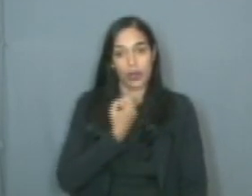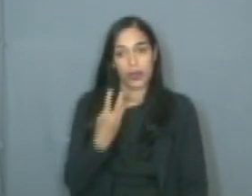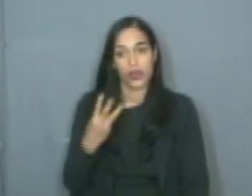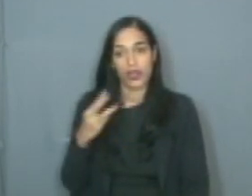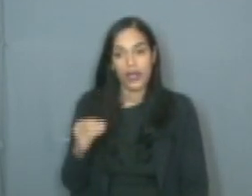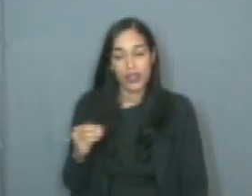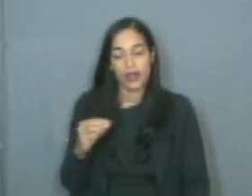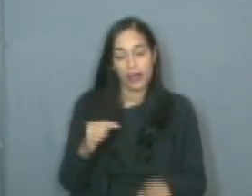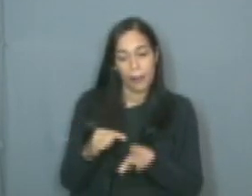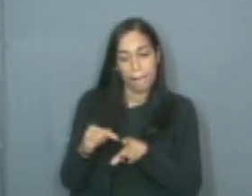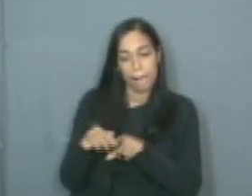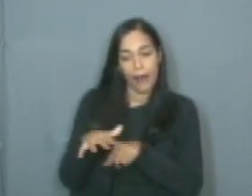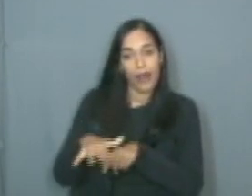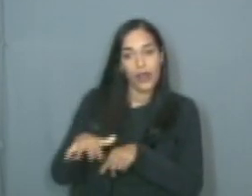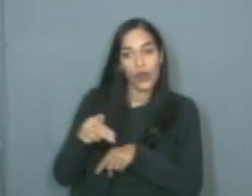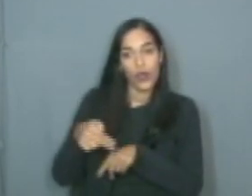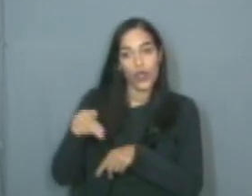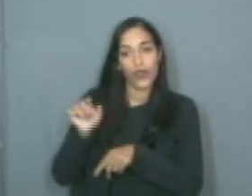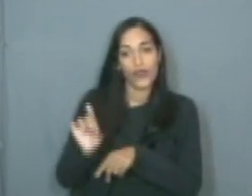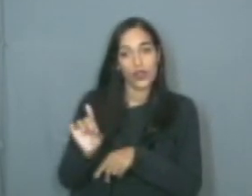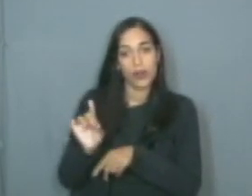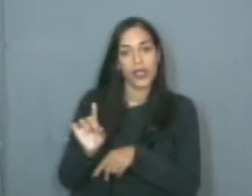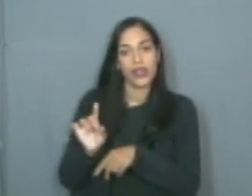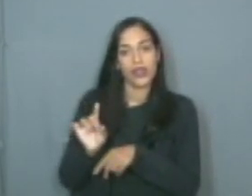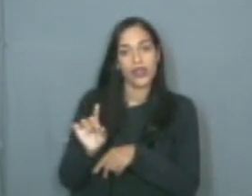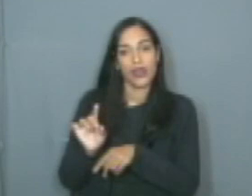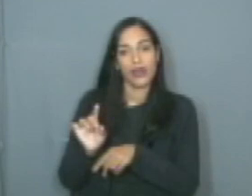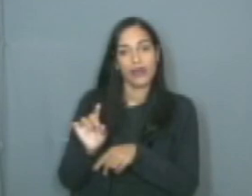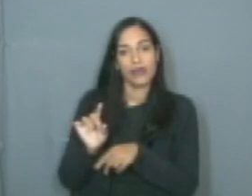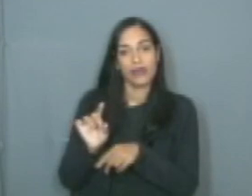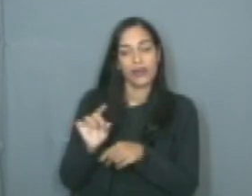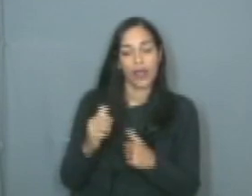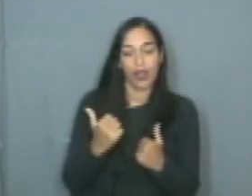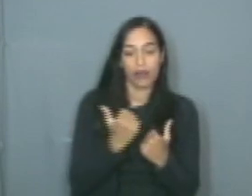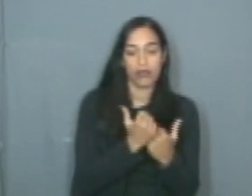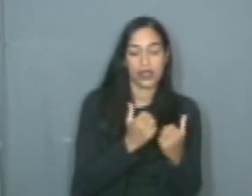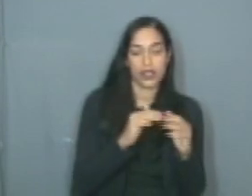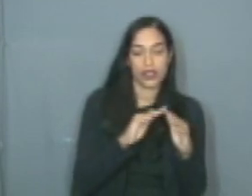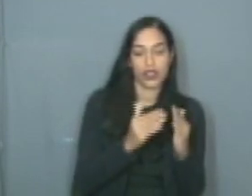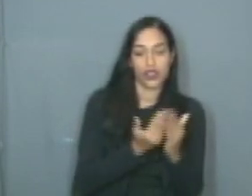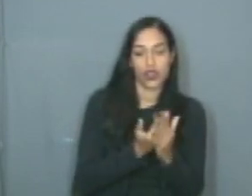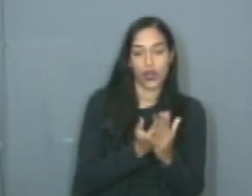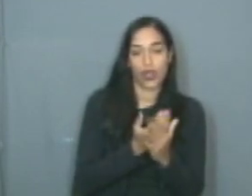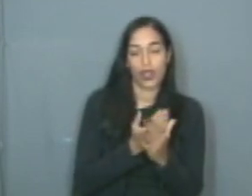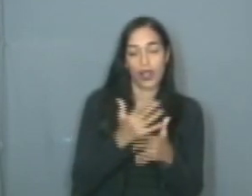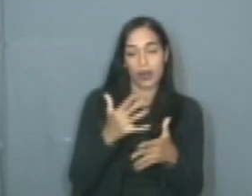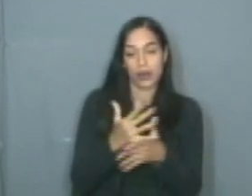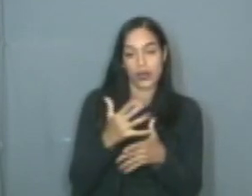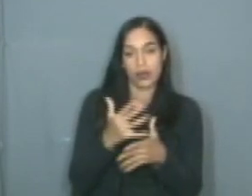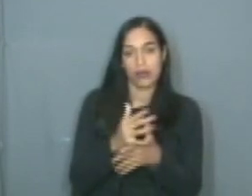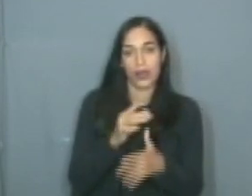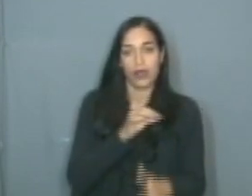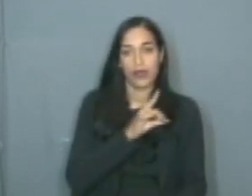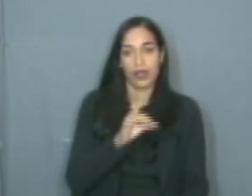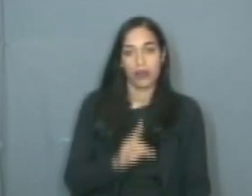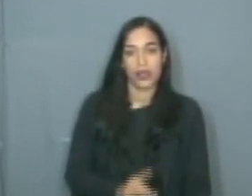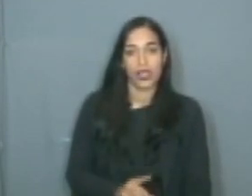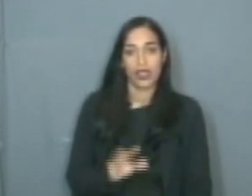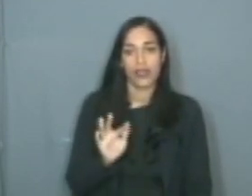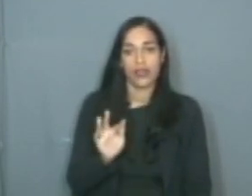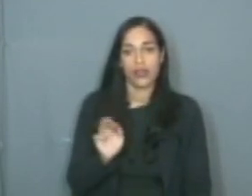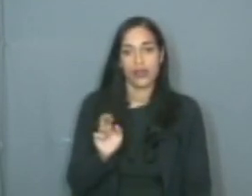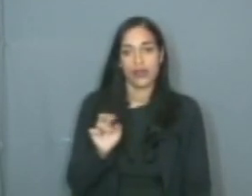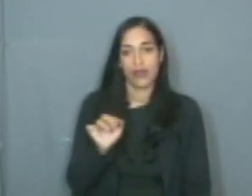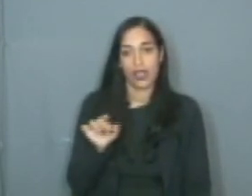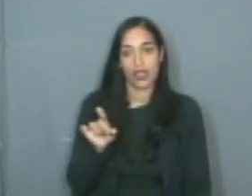Descoberta. É onde fica o anexo da Escola Municipal Deputado Fernando Sampaio. E